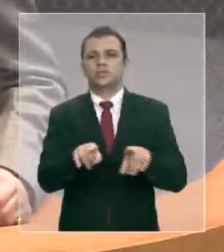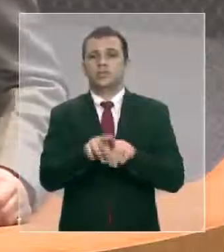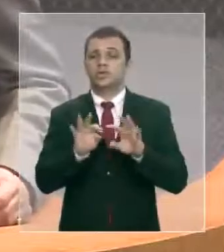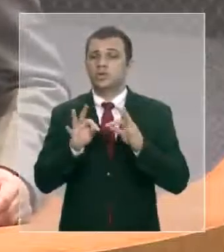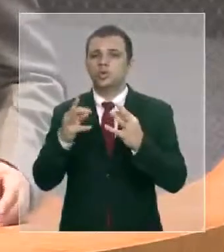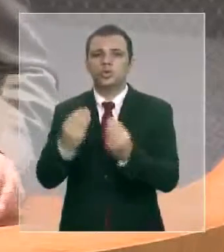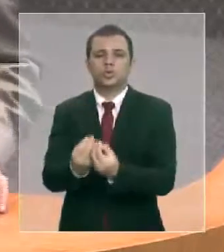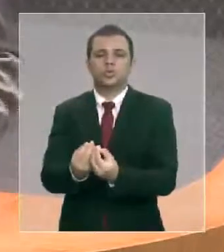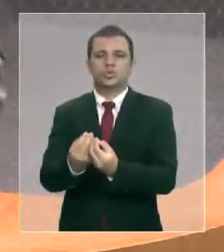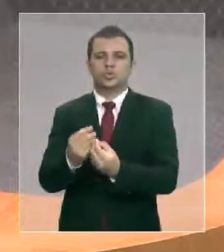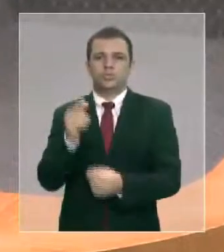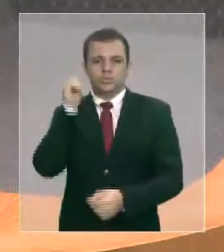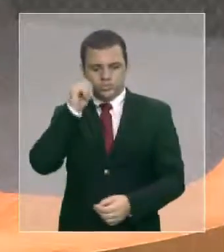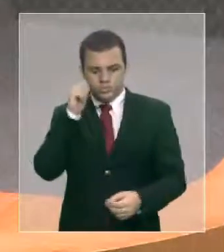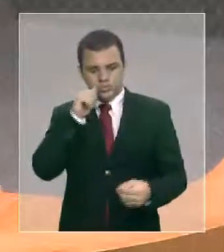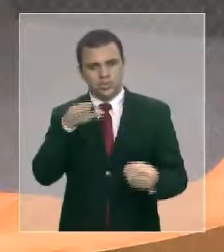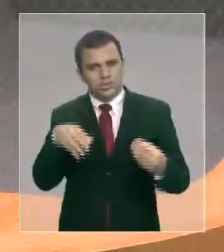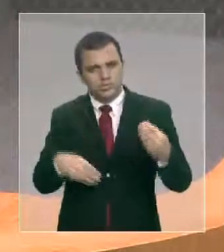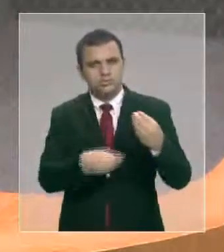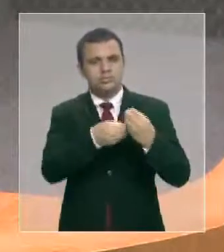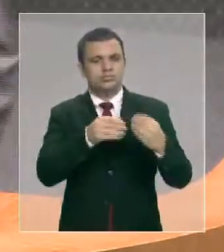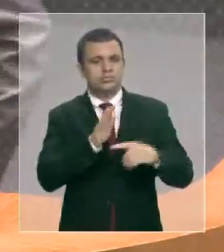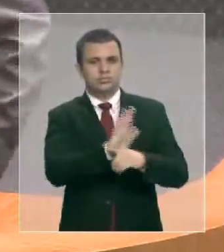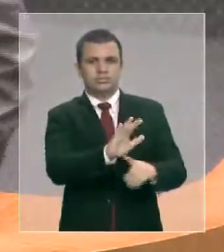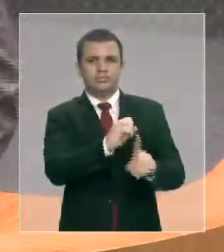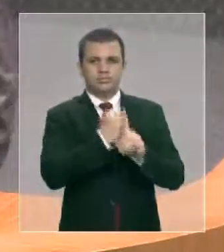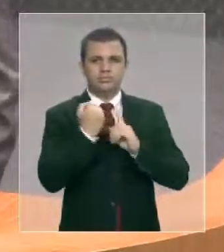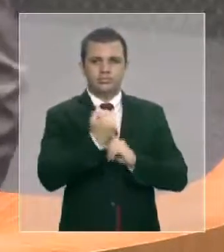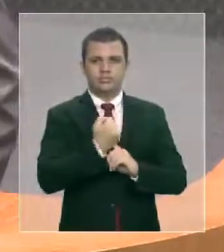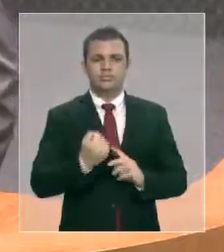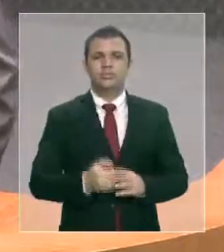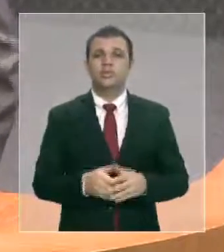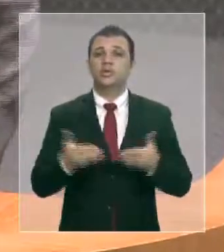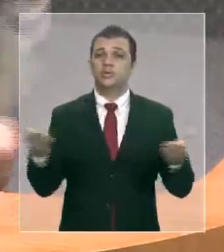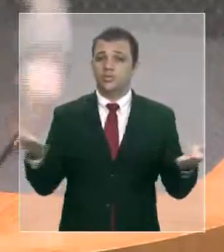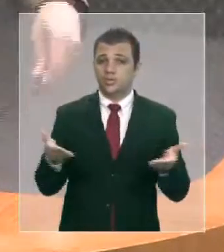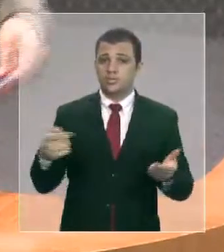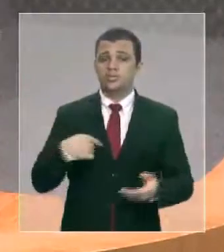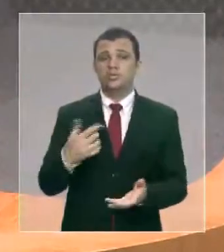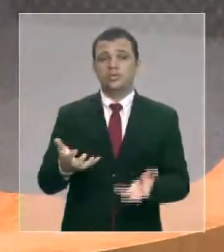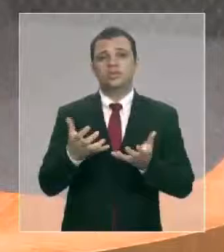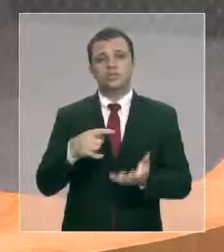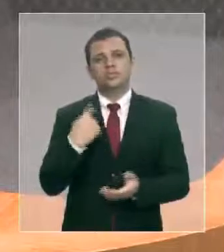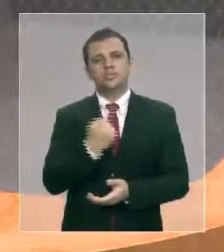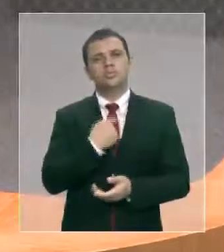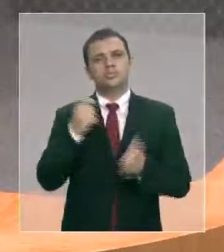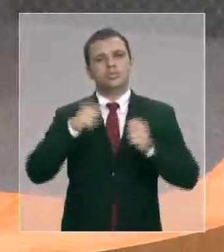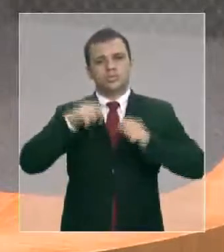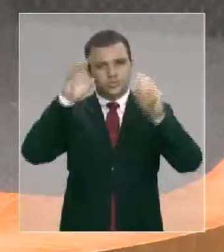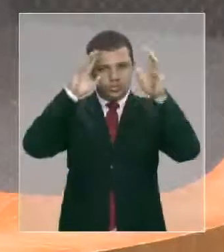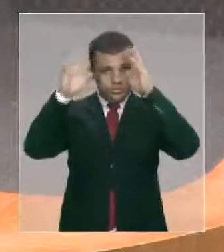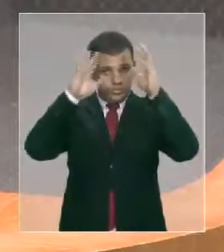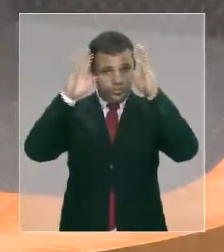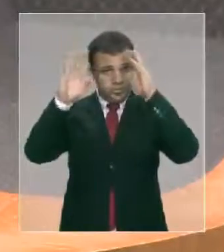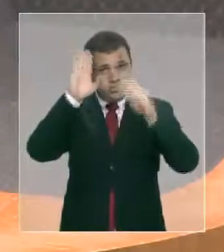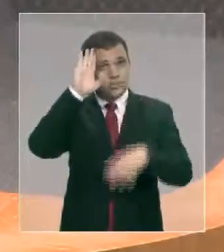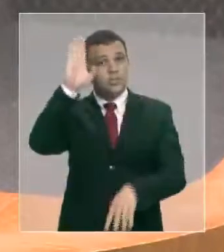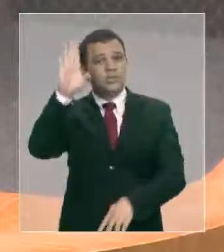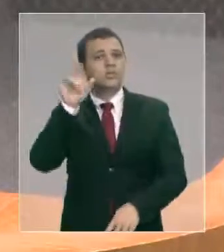agregam de valores realmente à sociedade. Então eu quero que neste dia nós possamos fazer uma reflexão, acima de